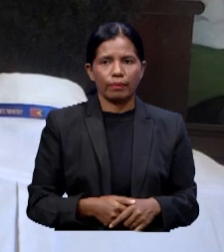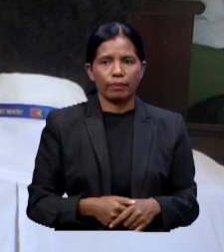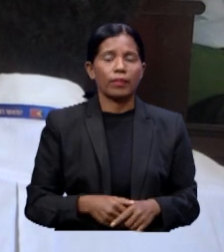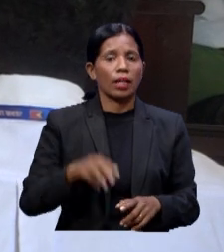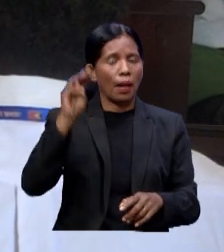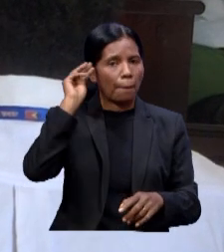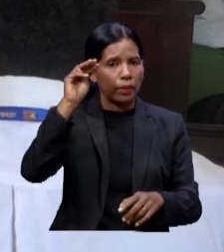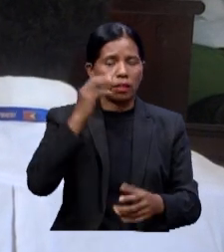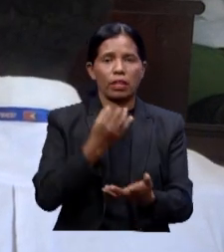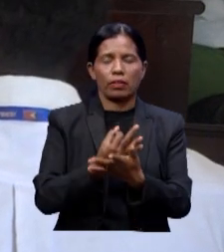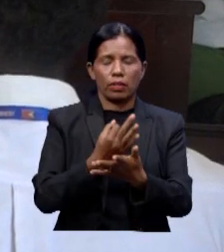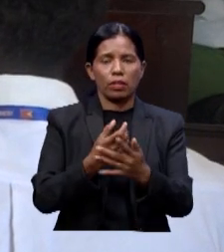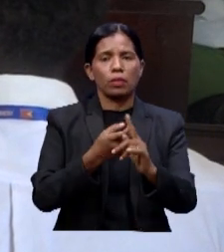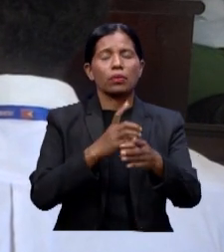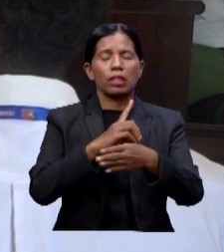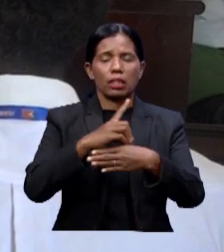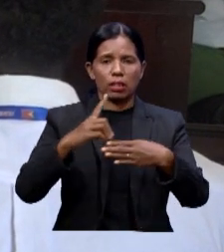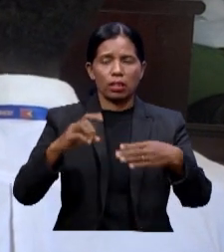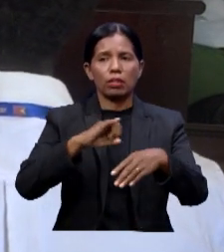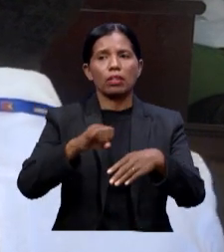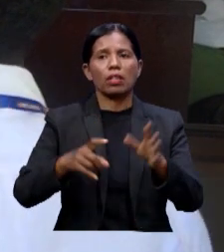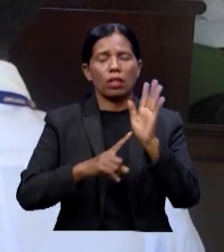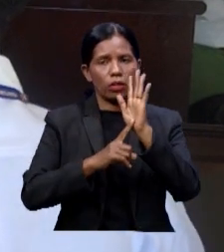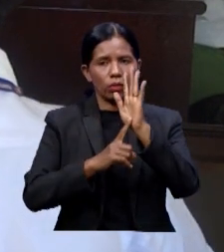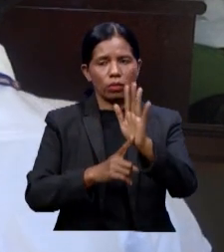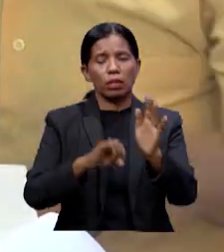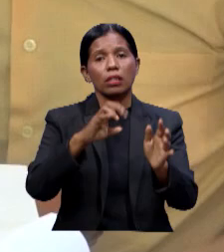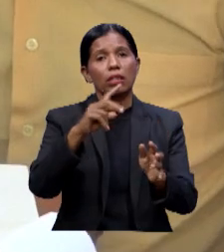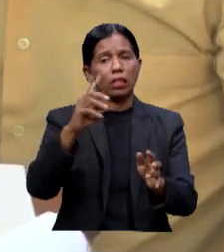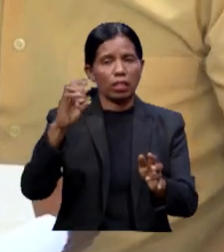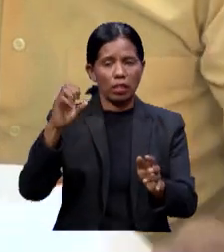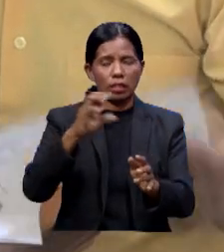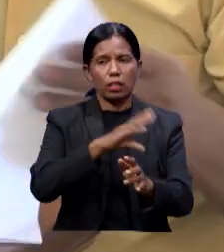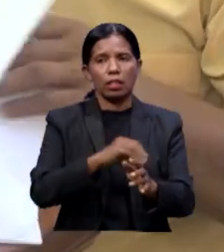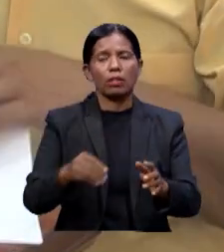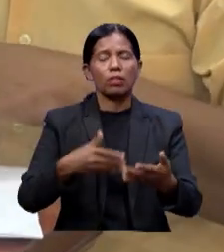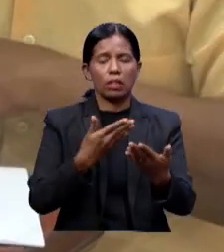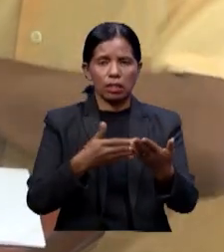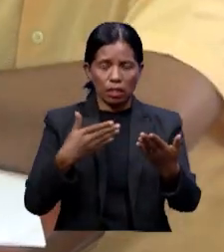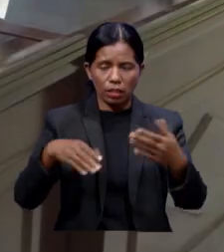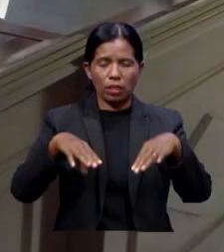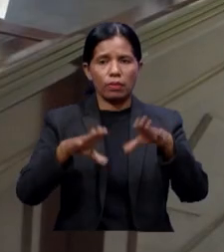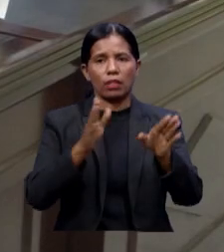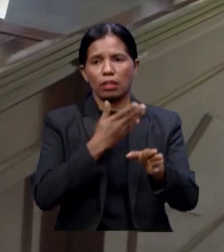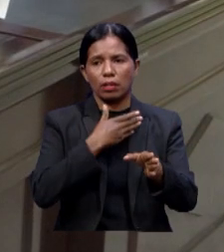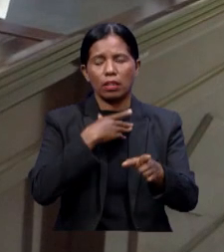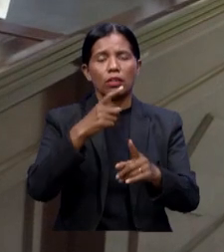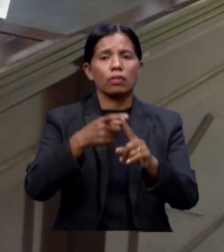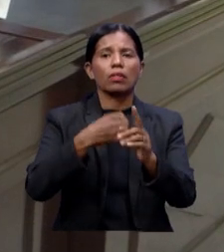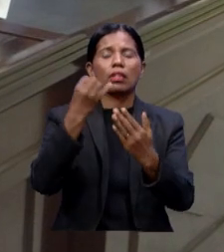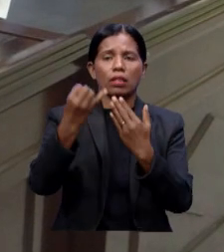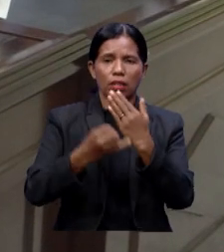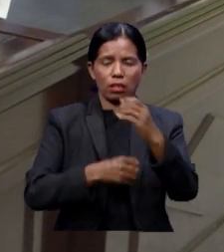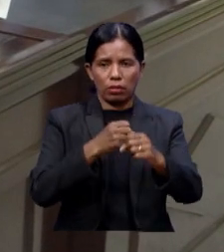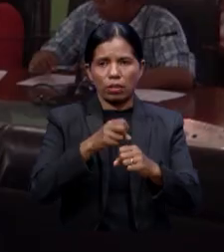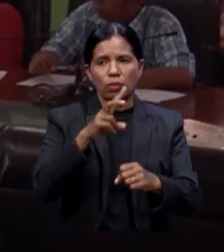Ministério de Finanças leu-se Direção Geral Estatística força índice preço consumidor e a fulanzaneiro tinare um rua nulo racen tolo,